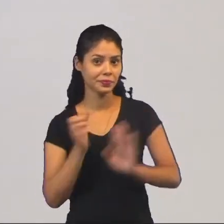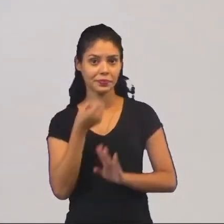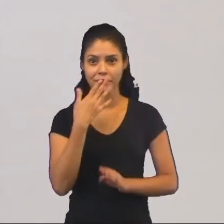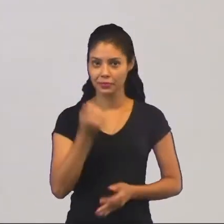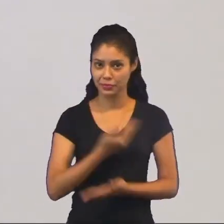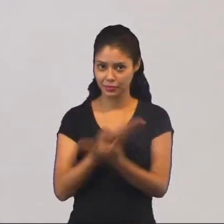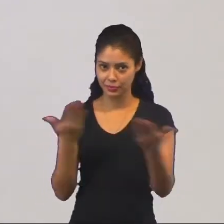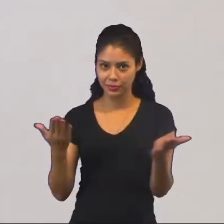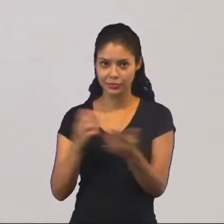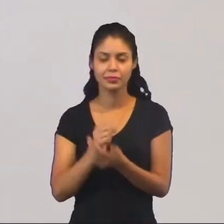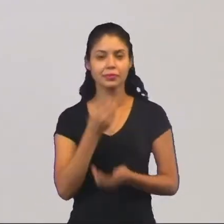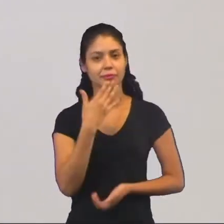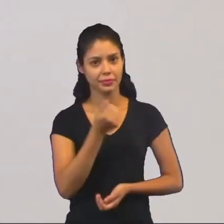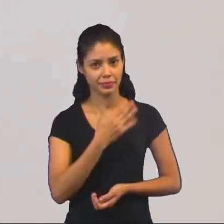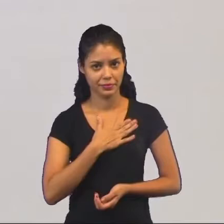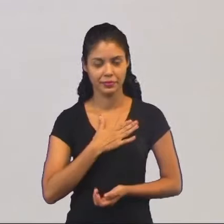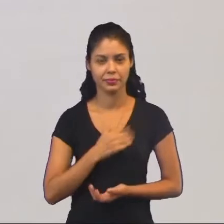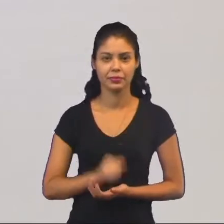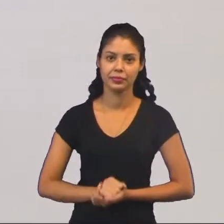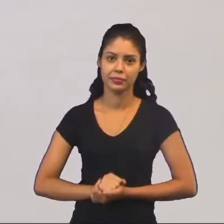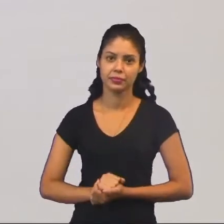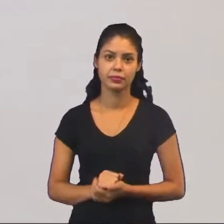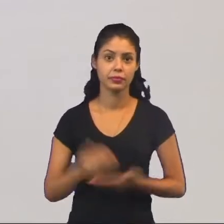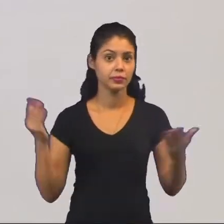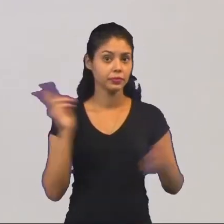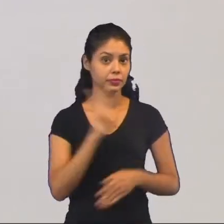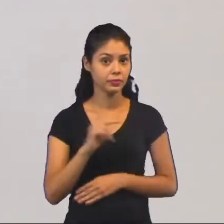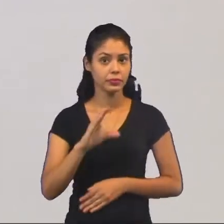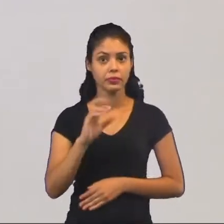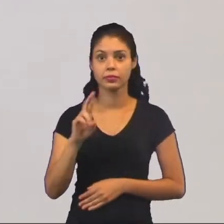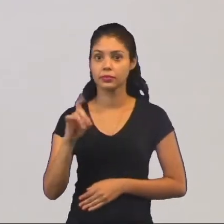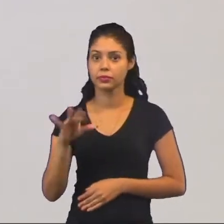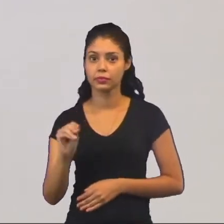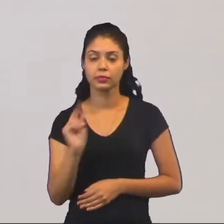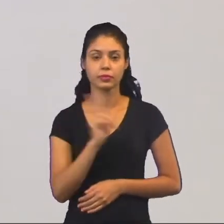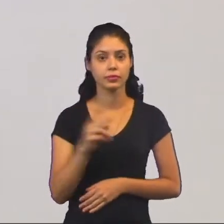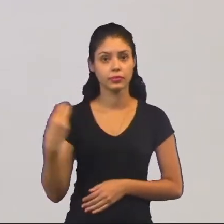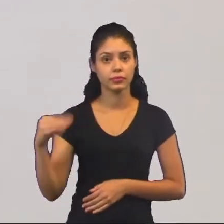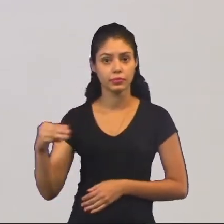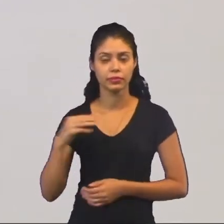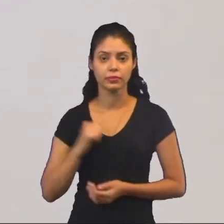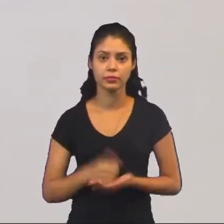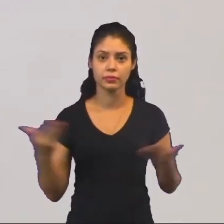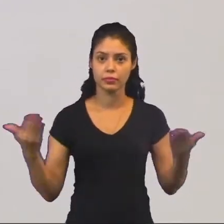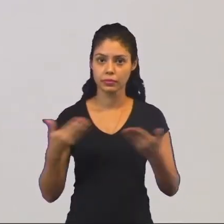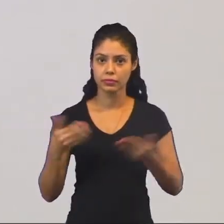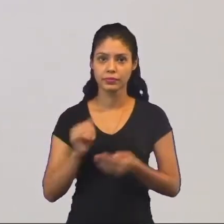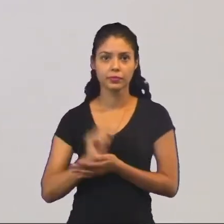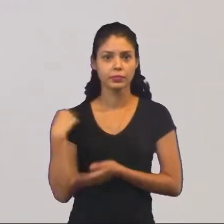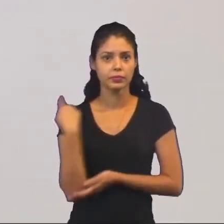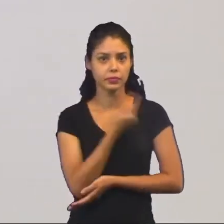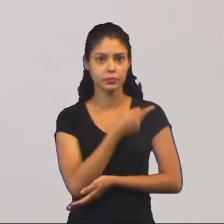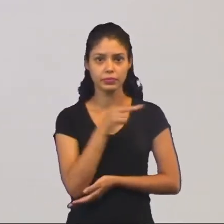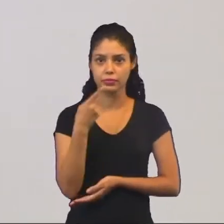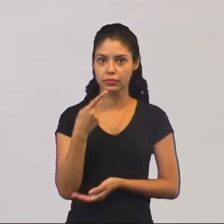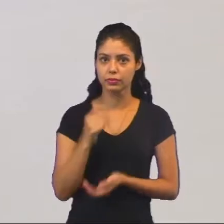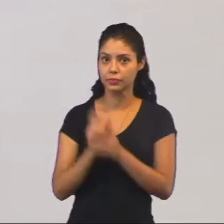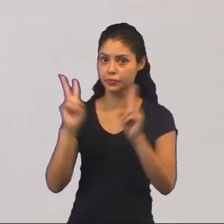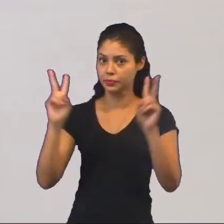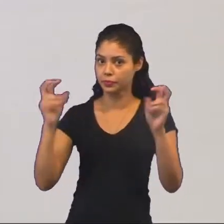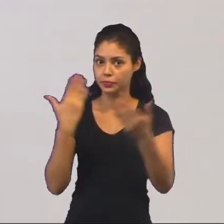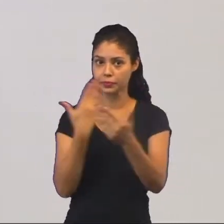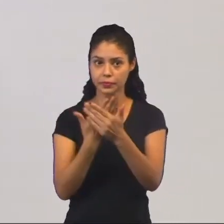Olá, tudo bom com vocês? Tudo bem comigo? Eu sou o professor Carlos, professor de matemática, e hoje nós vamos falar